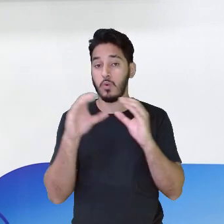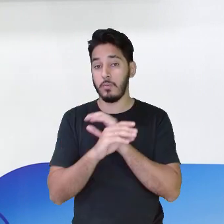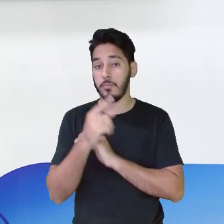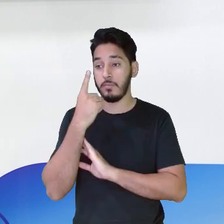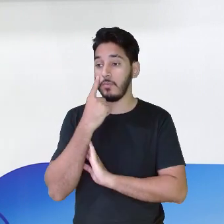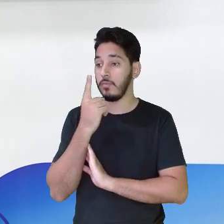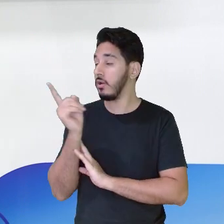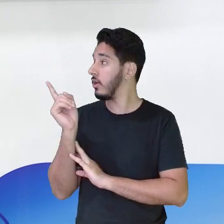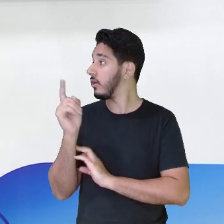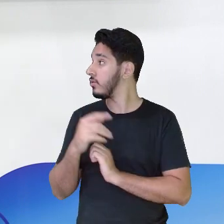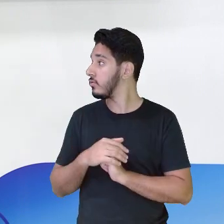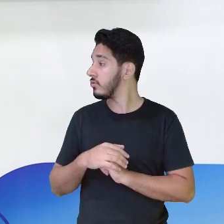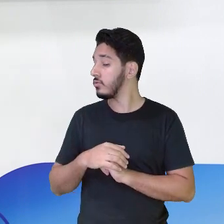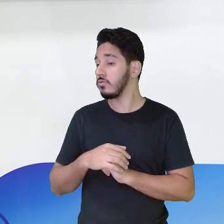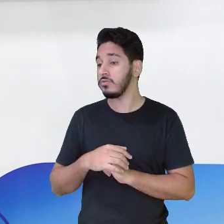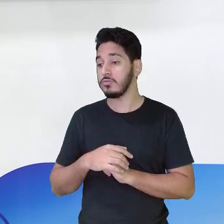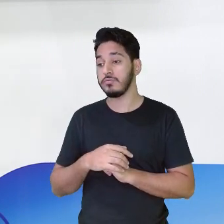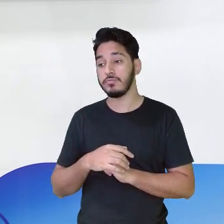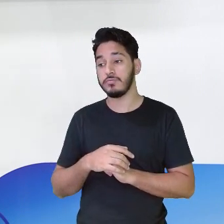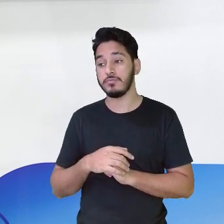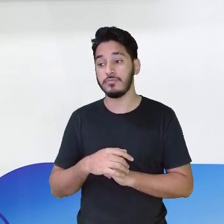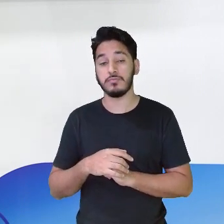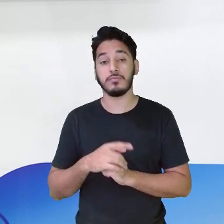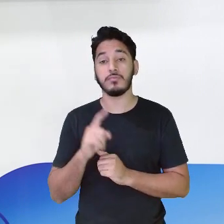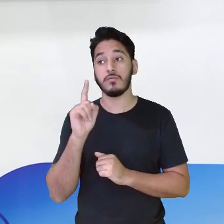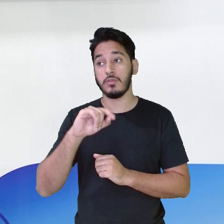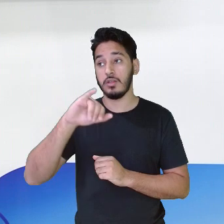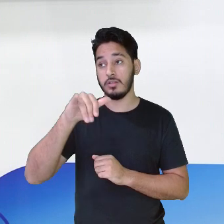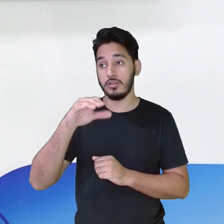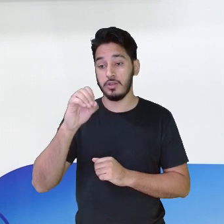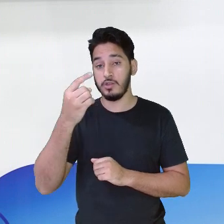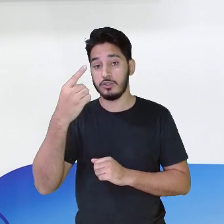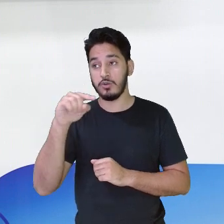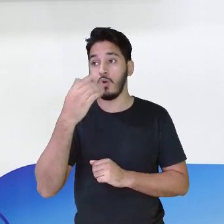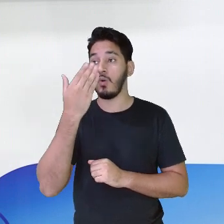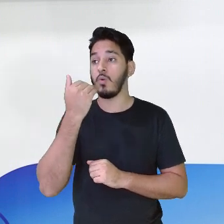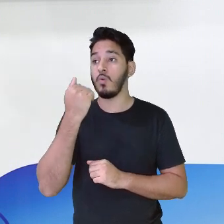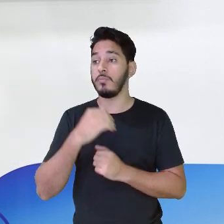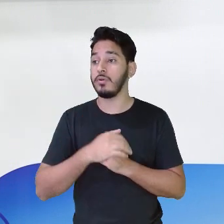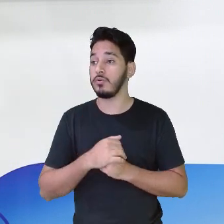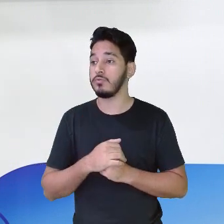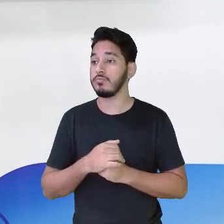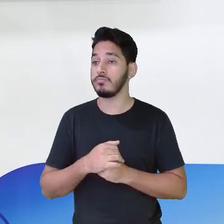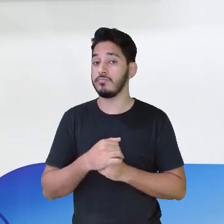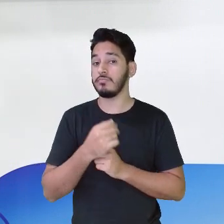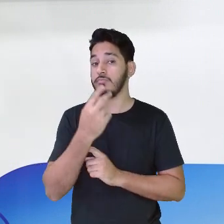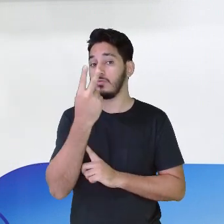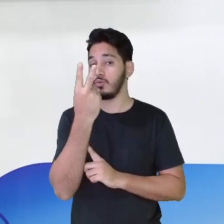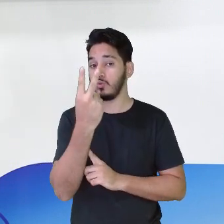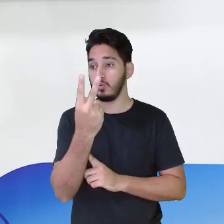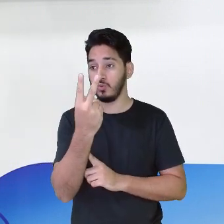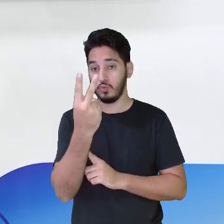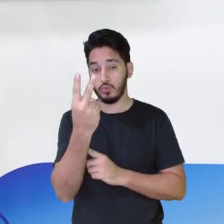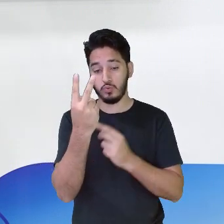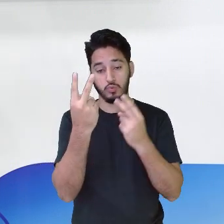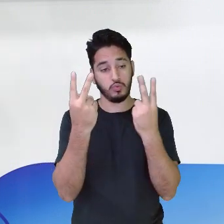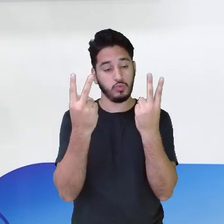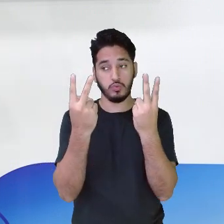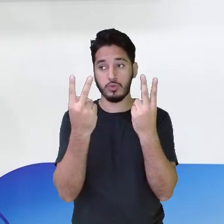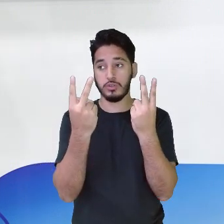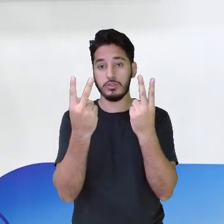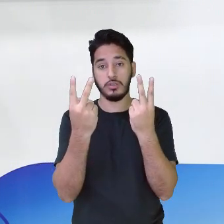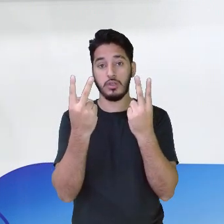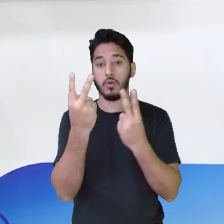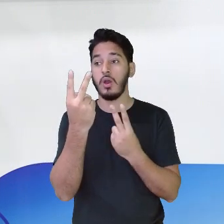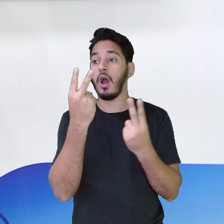inteiro. A parte que João comeu, ó. Ele comeu uma parte das